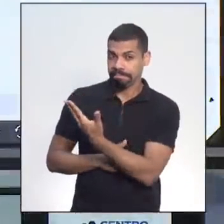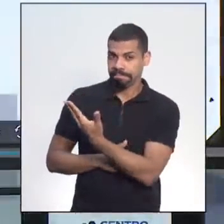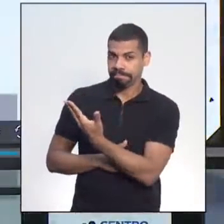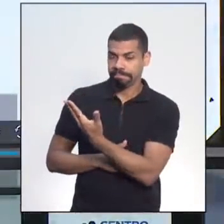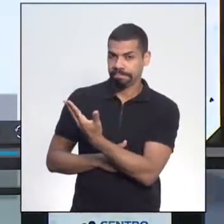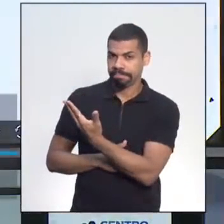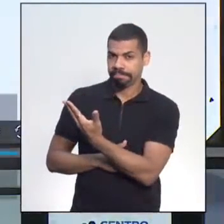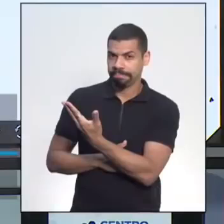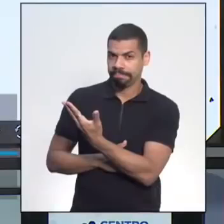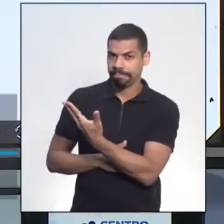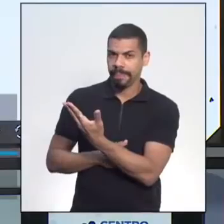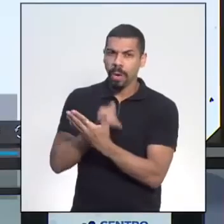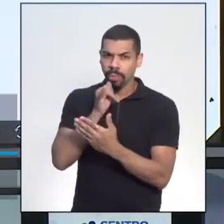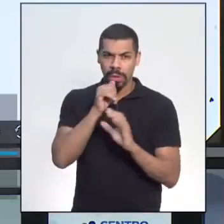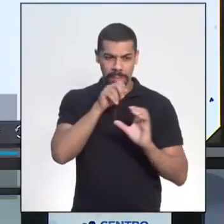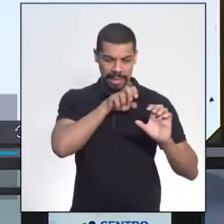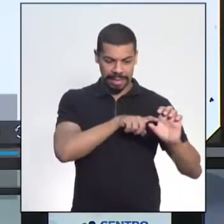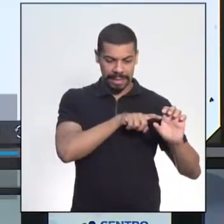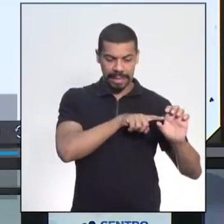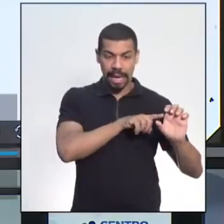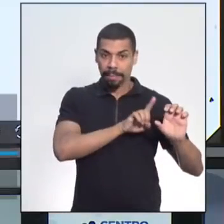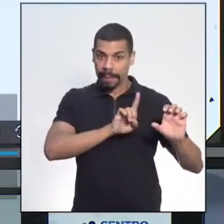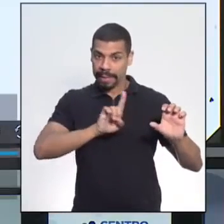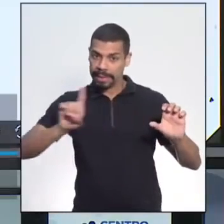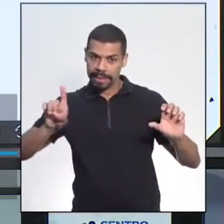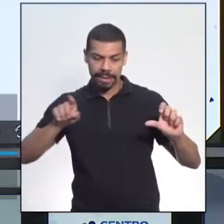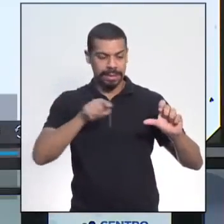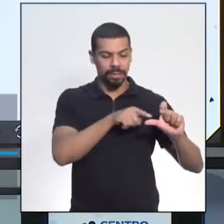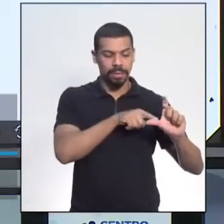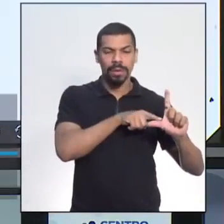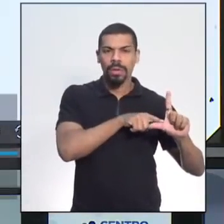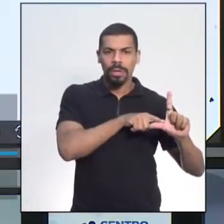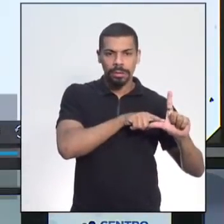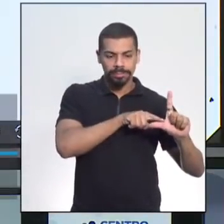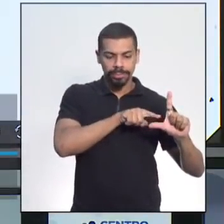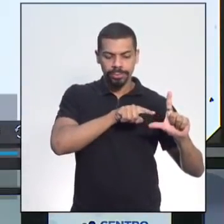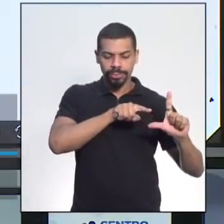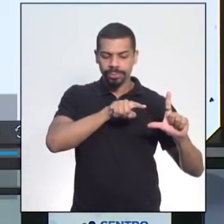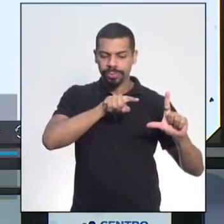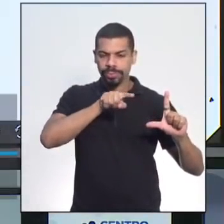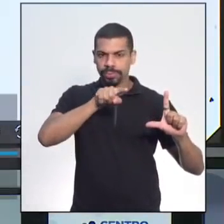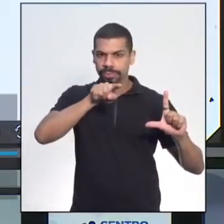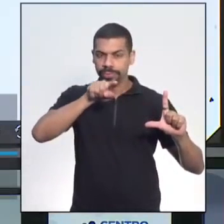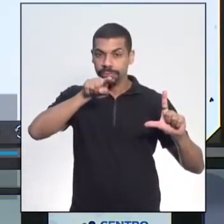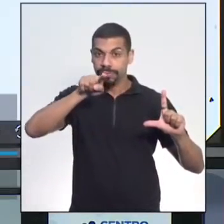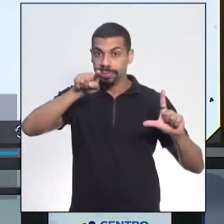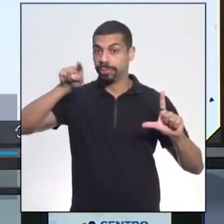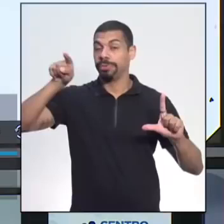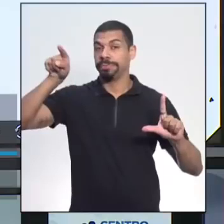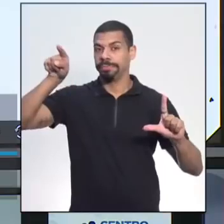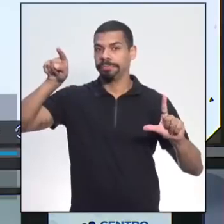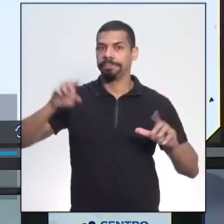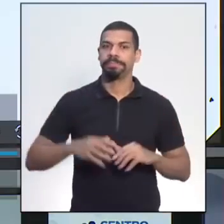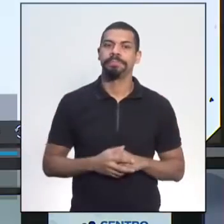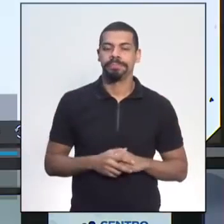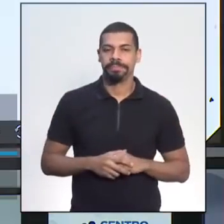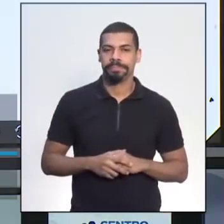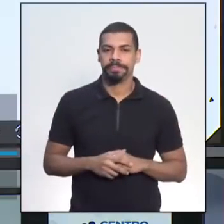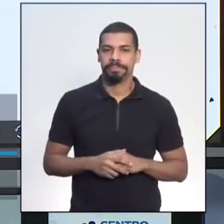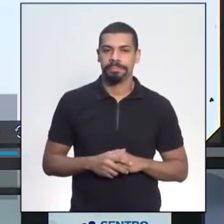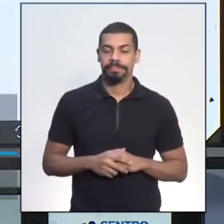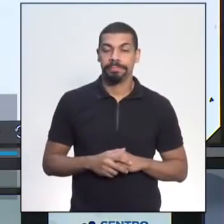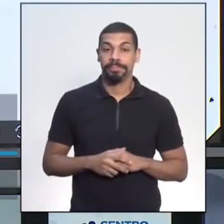da esquerda para a direita, você percebe que a sua reta está subindo, sim? Então, quando essa reta está